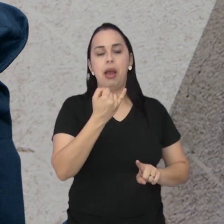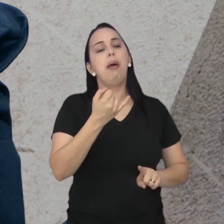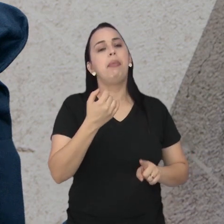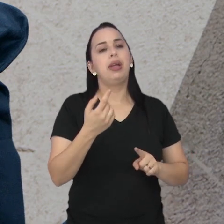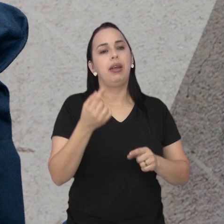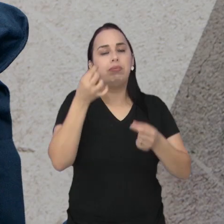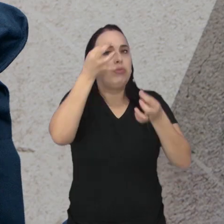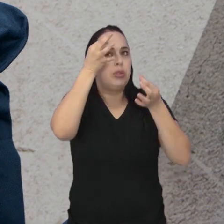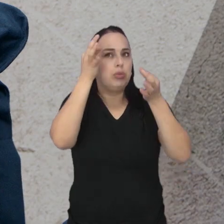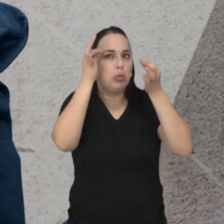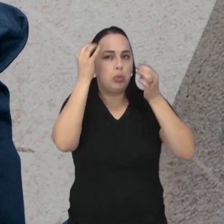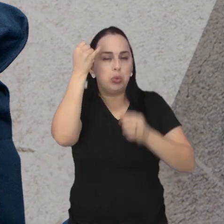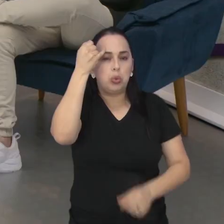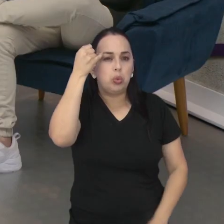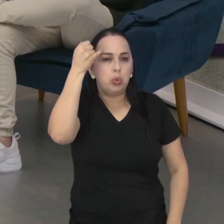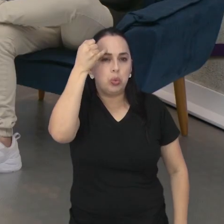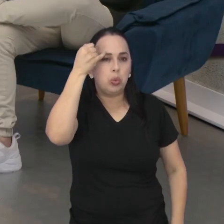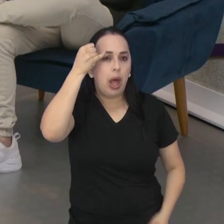naturais.